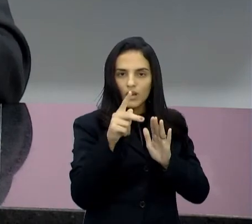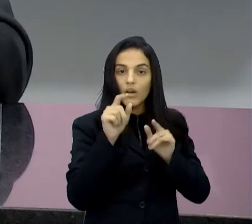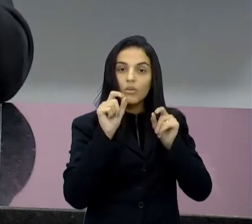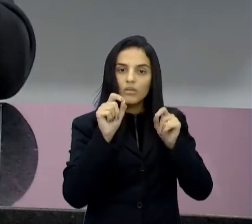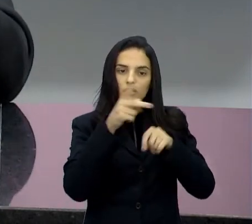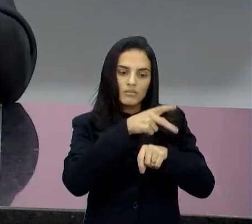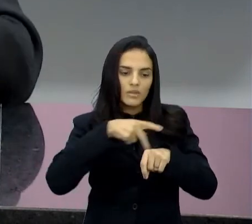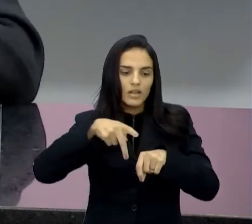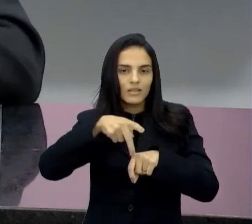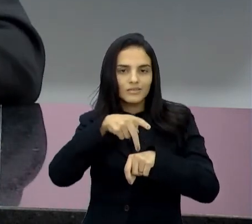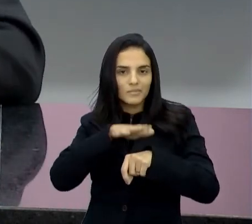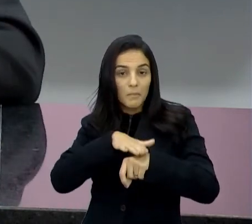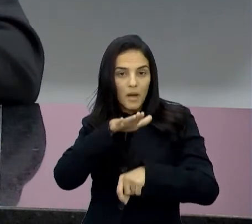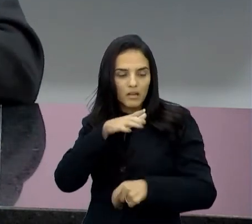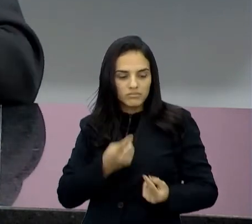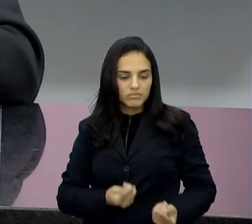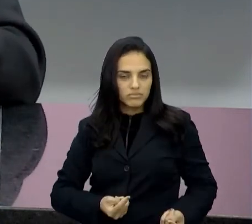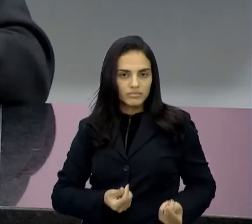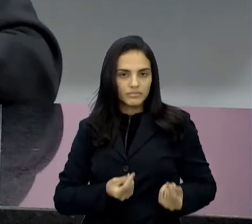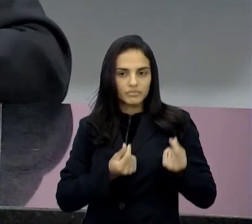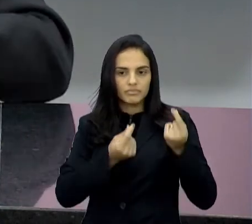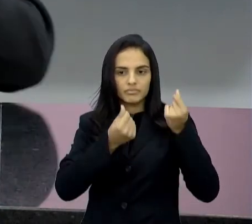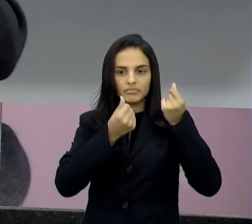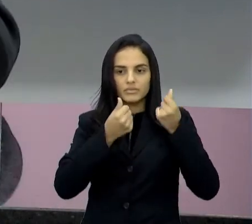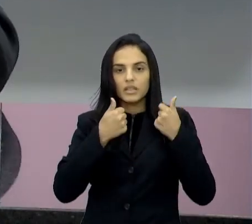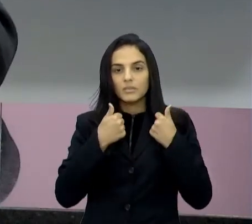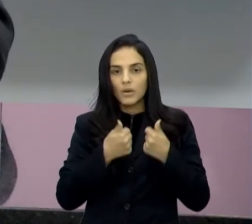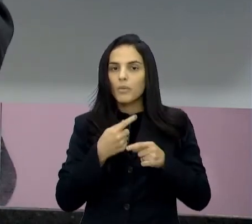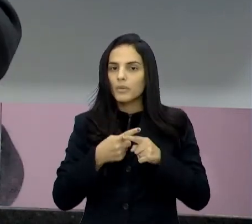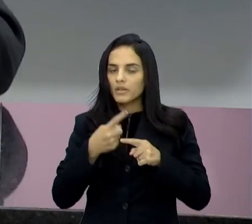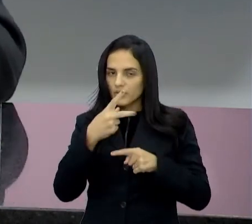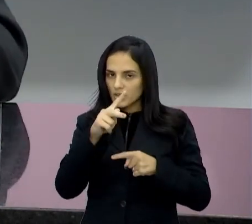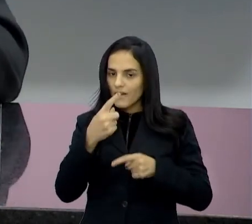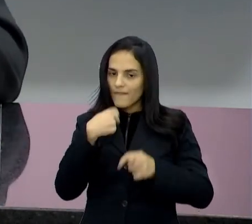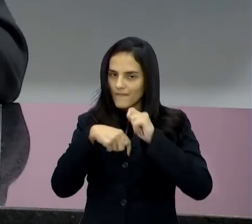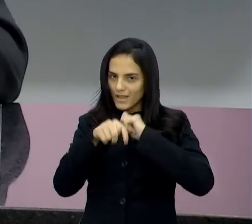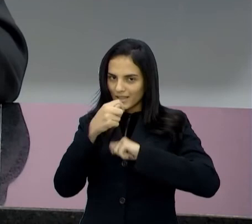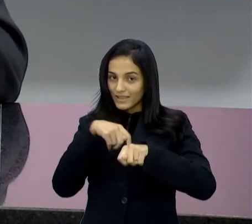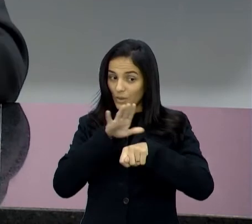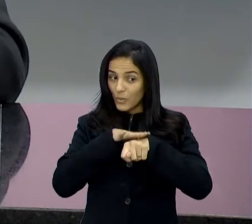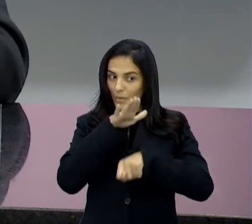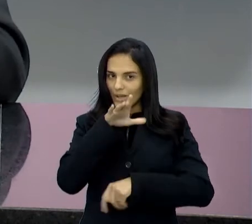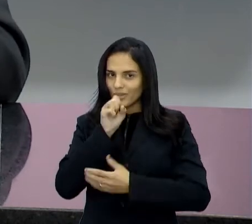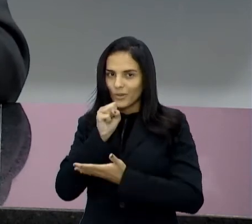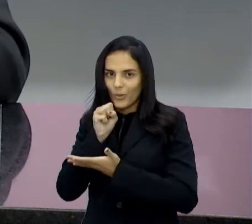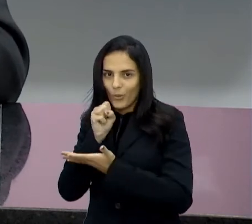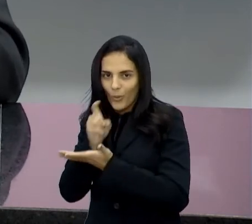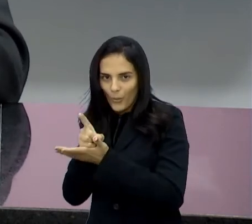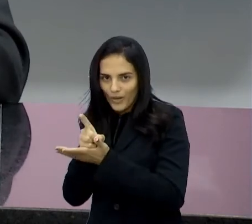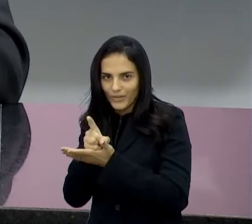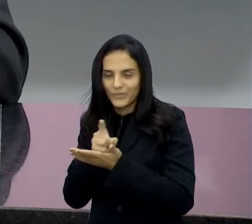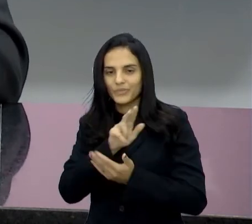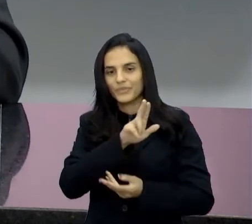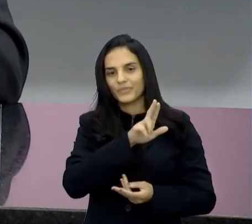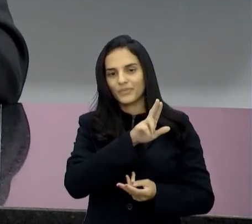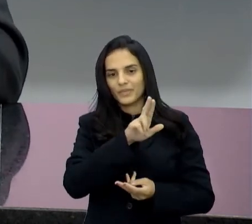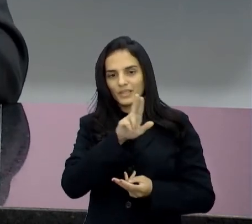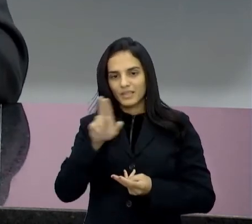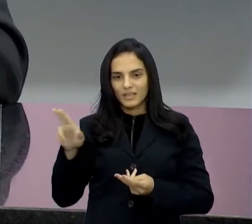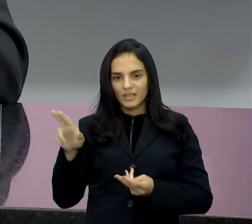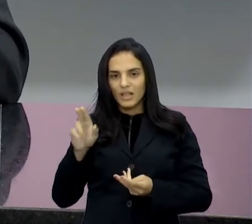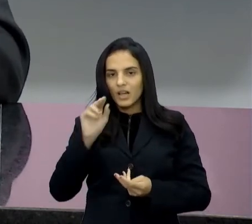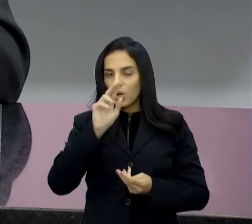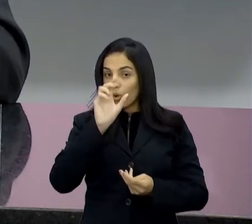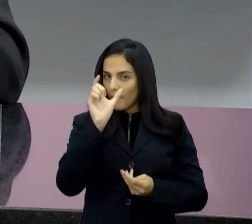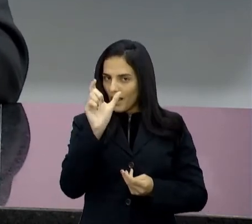ele está muito bem financeiramente, porque você está vendendo mais do que você está comprando. Isso é chamado